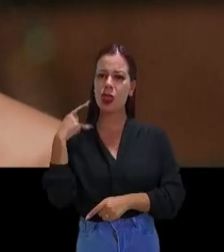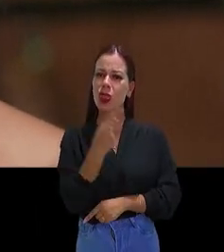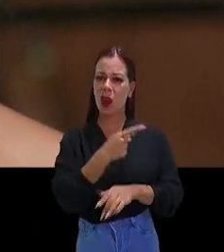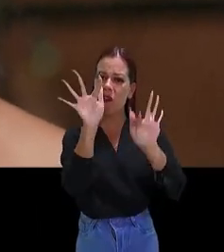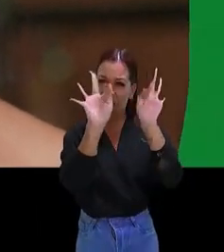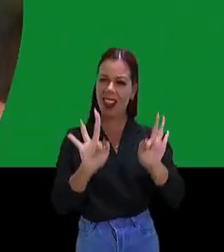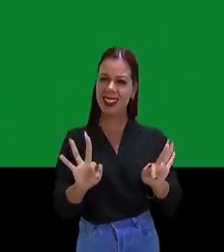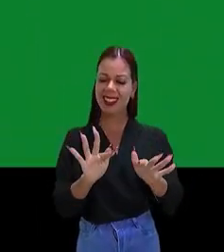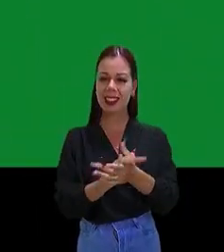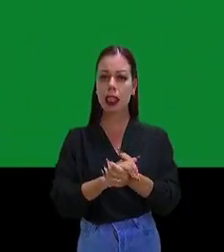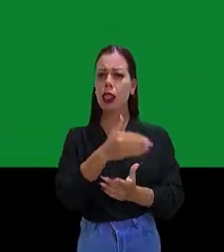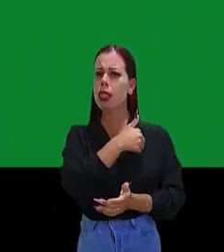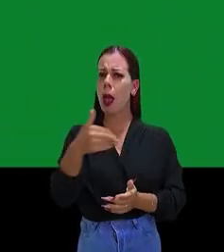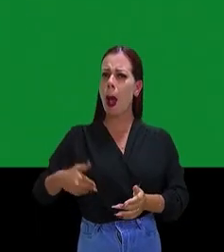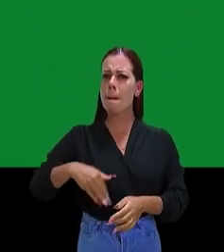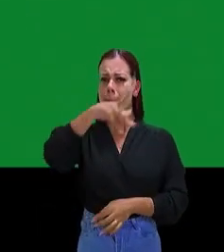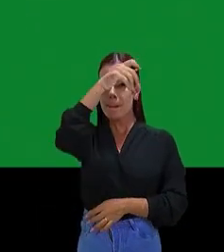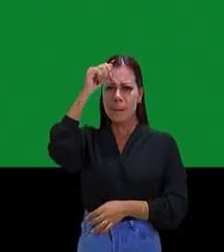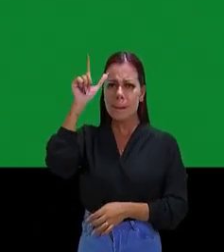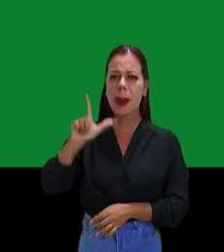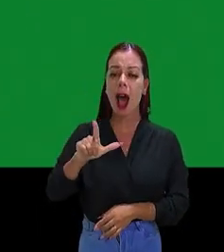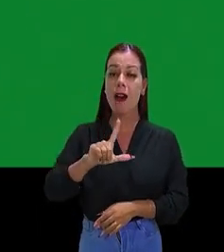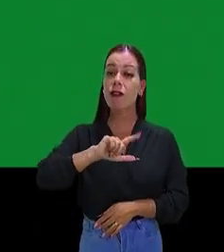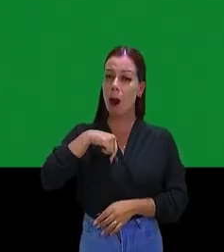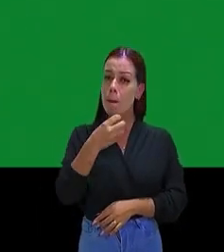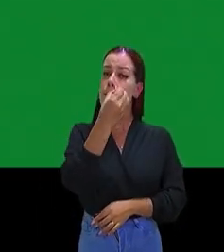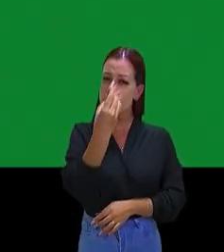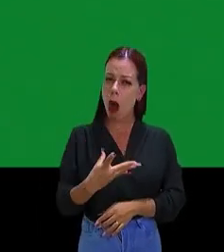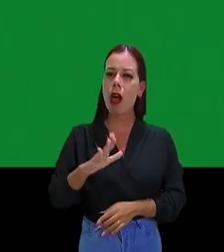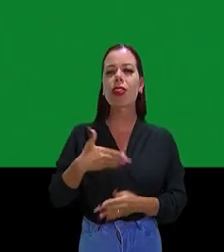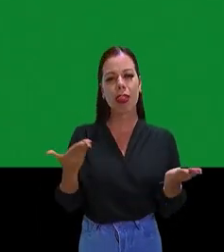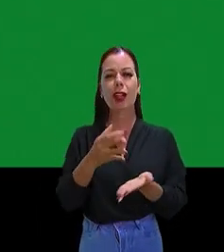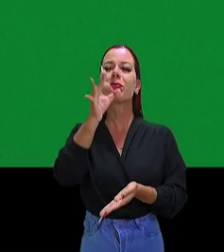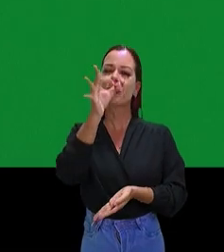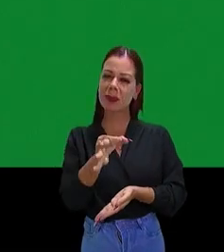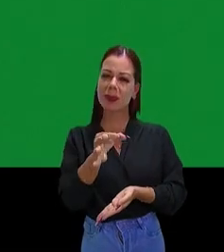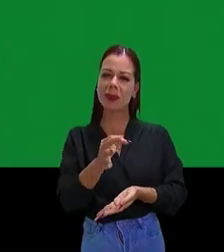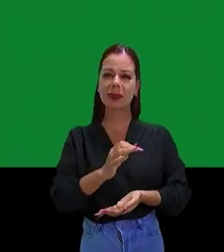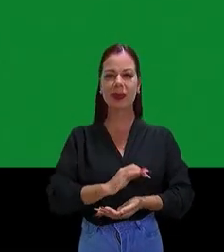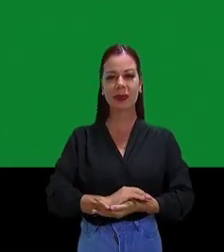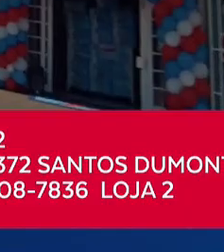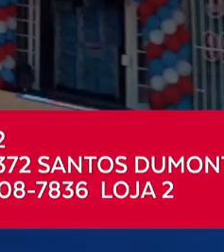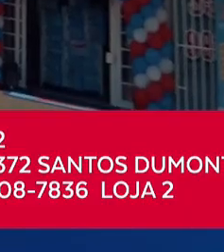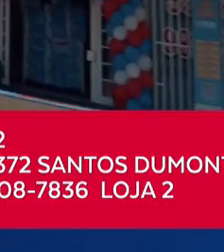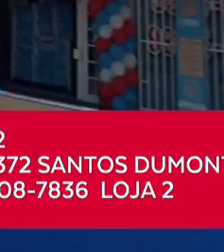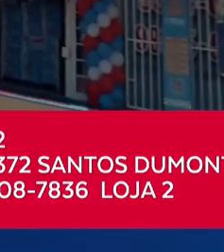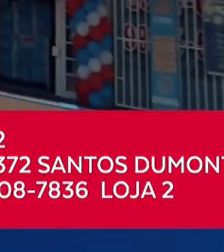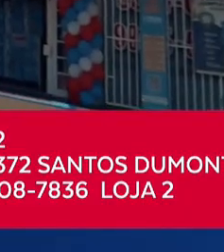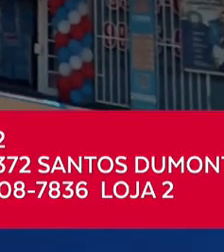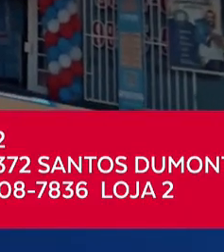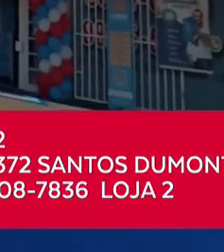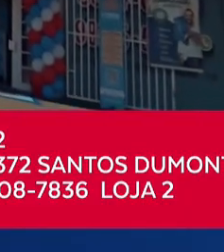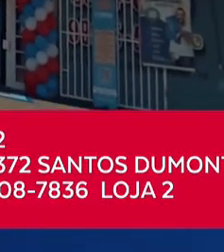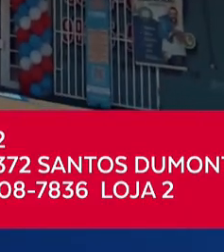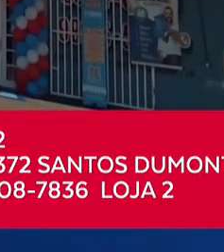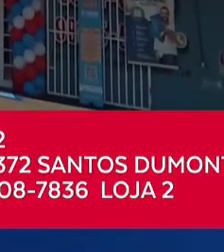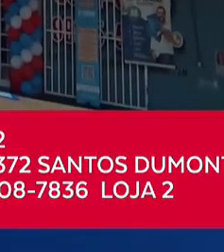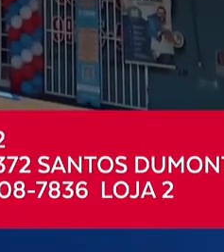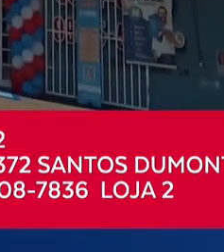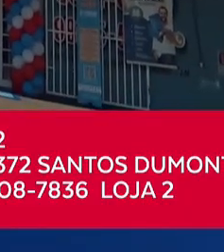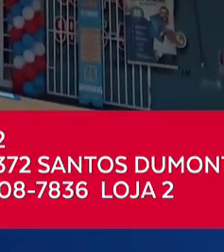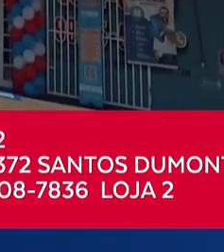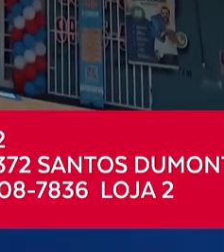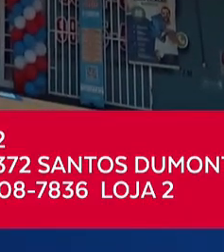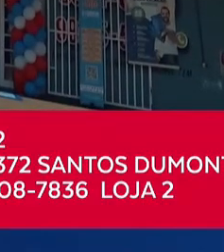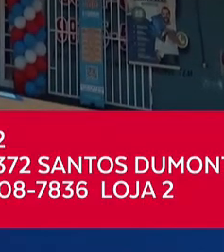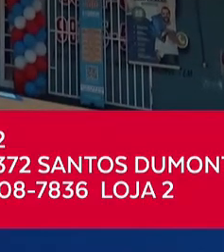felizes. Governo de Mato Grosso do Sul. Fazer bem feito para fazer dar certo. Quem ama, cuida. Por